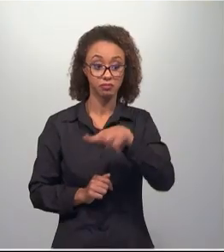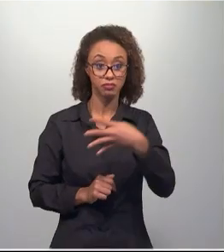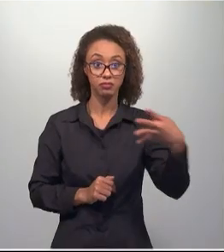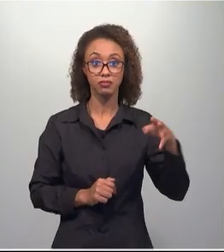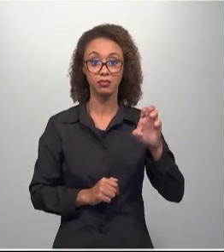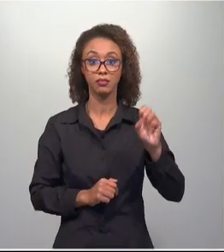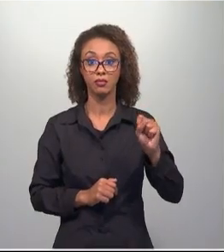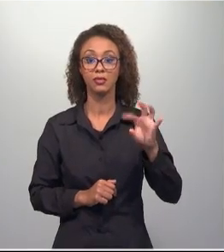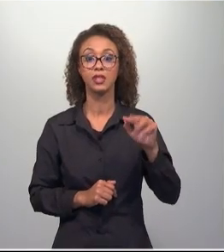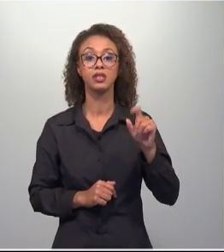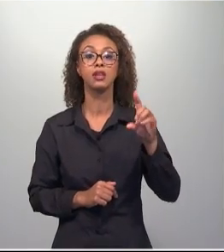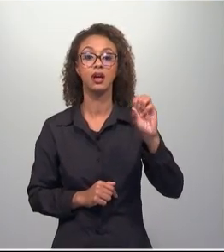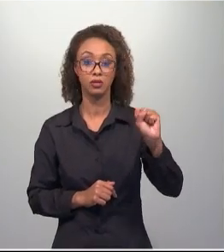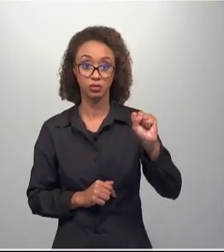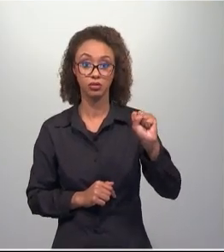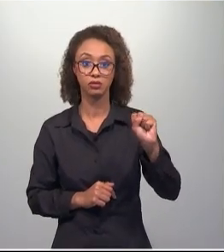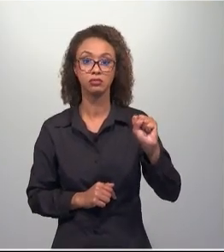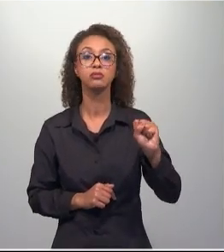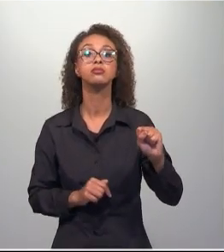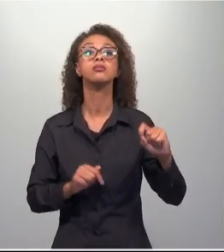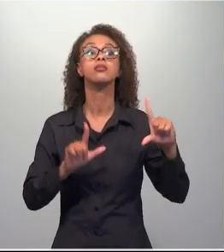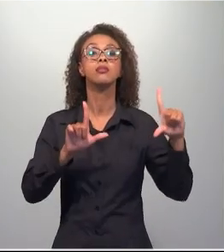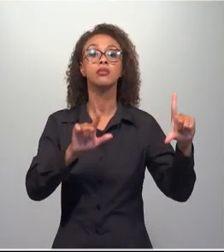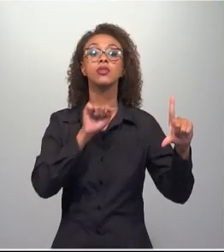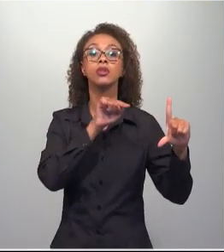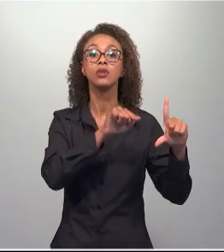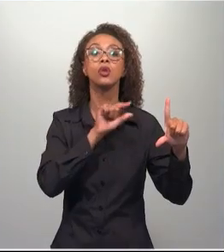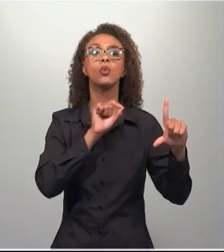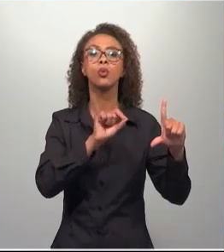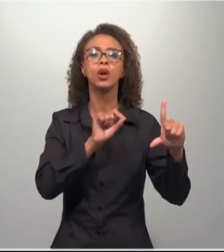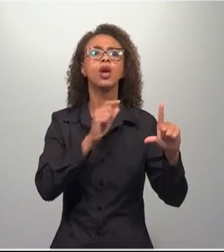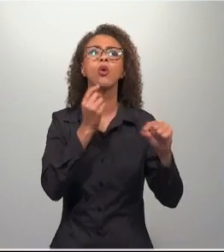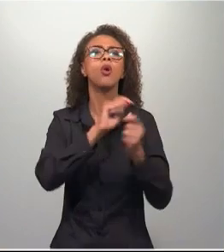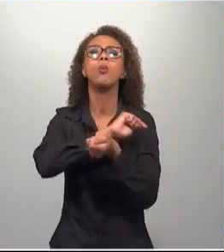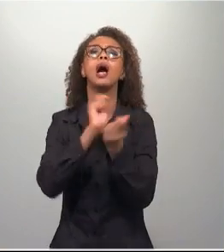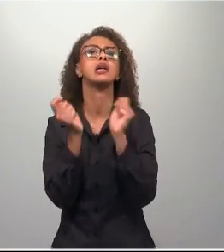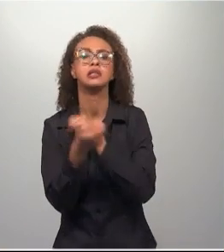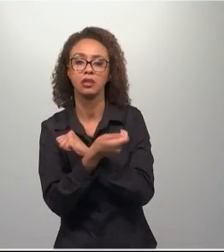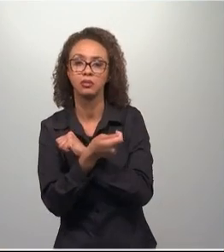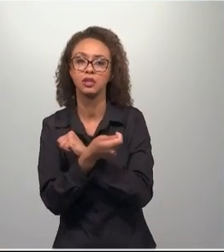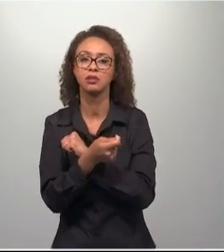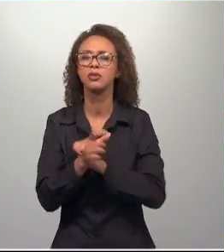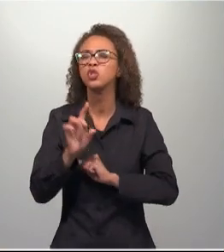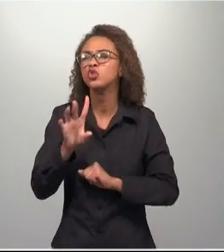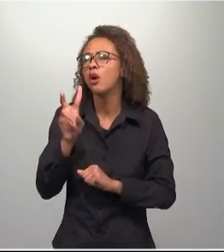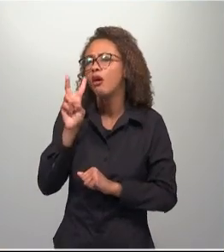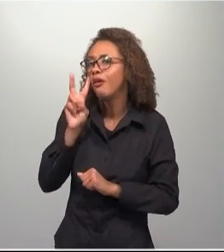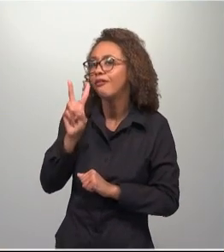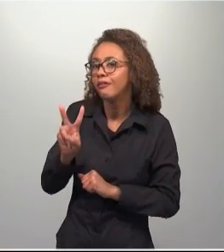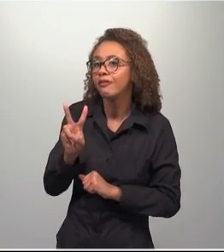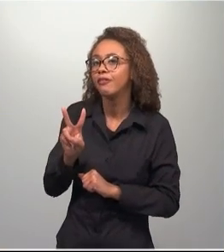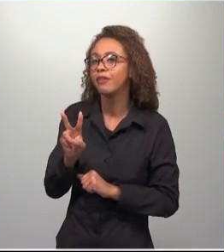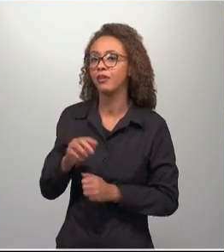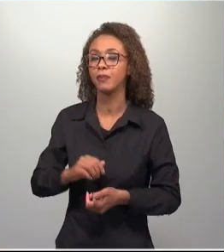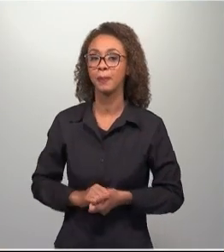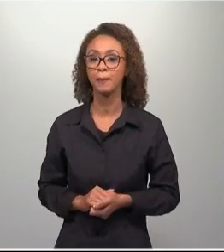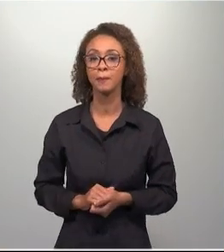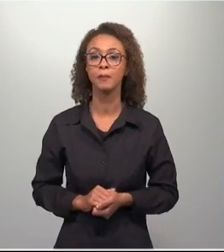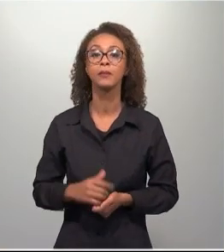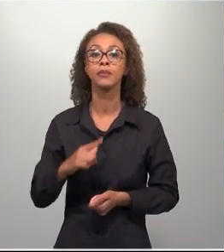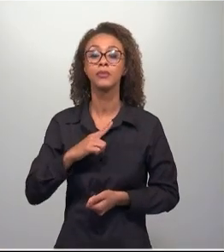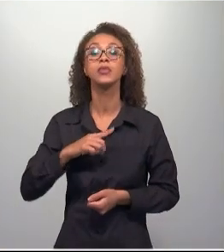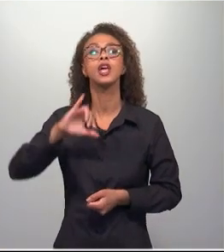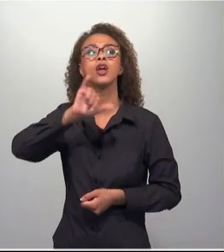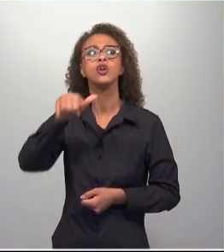o que eu preciso colocar em sr para que isso aconteça um vez só para os outros flop jk